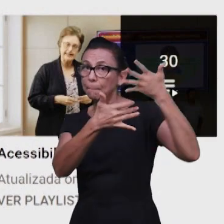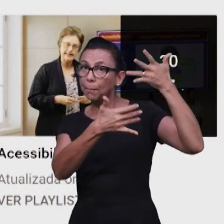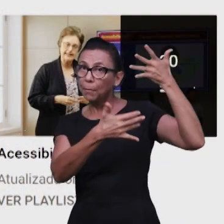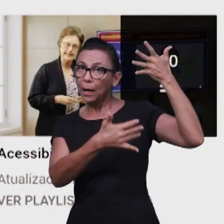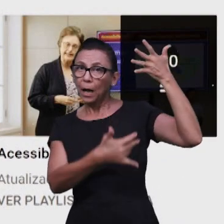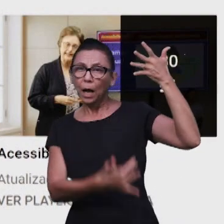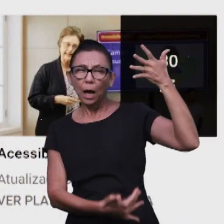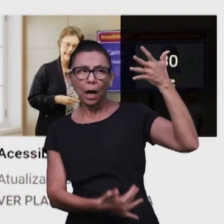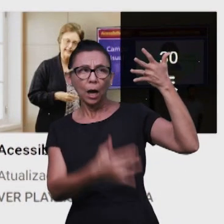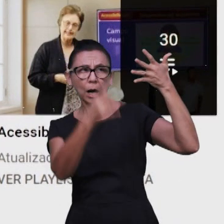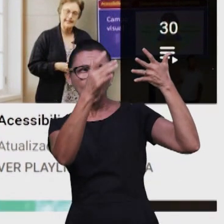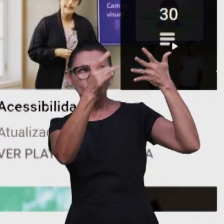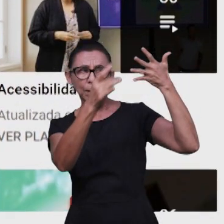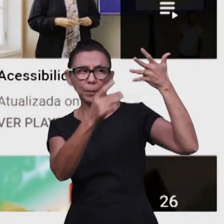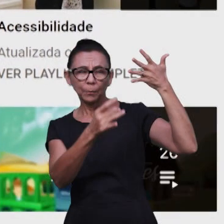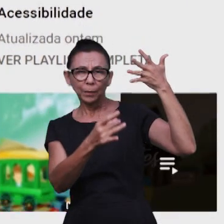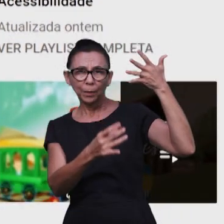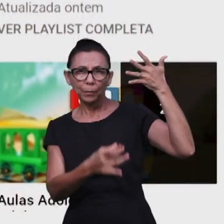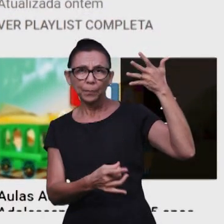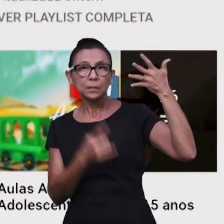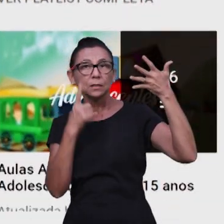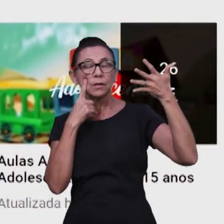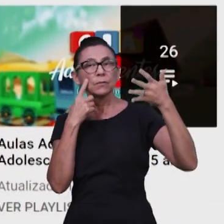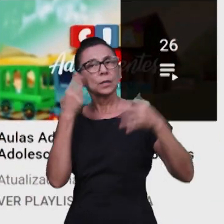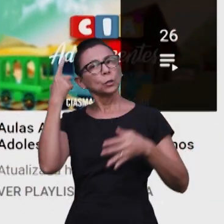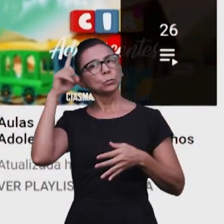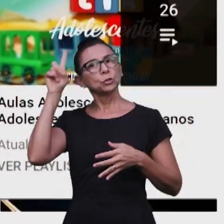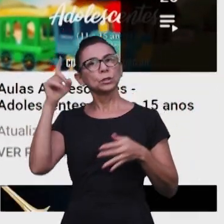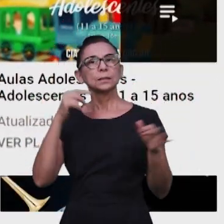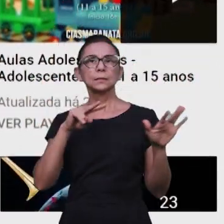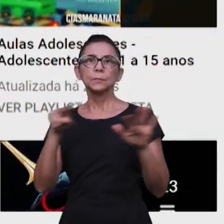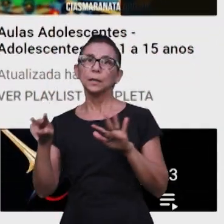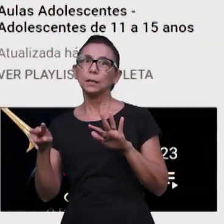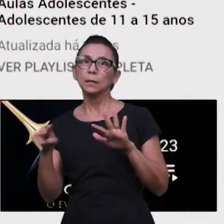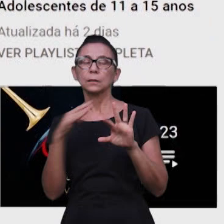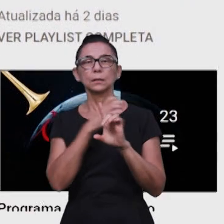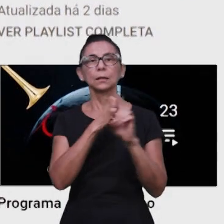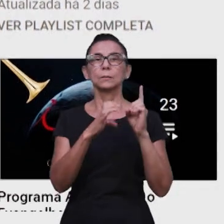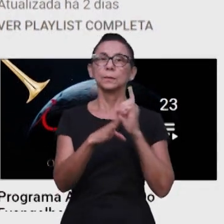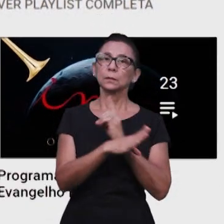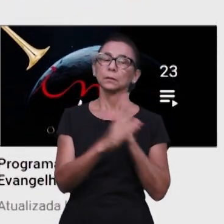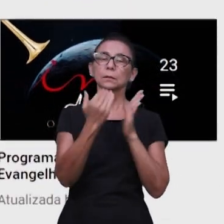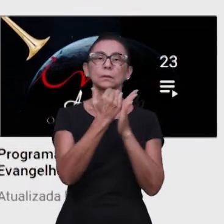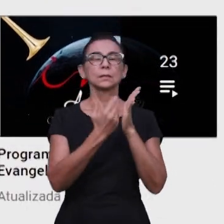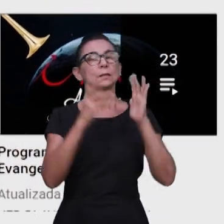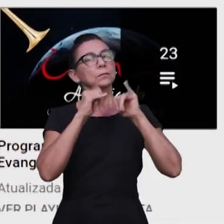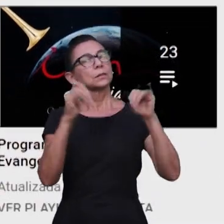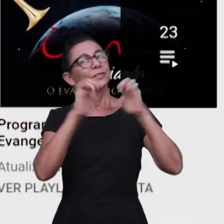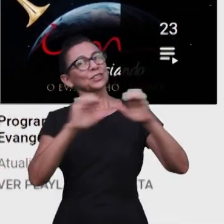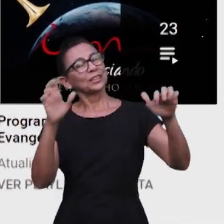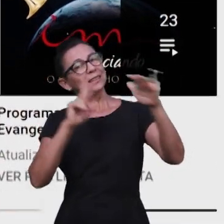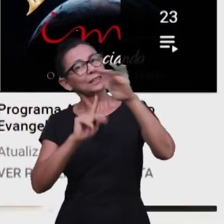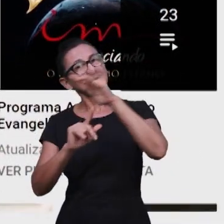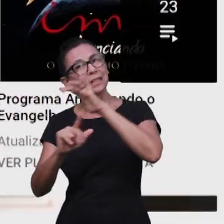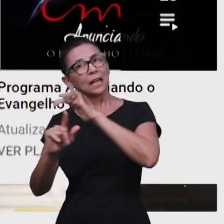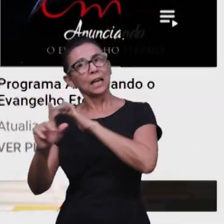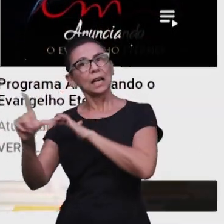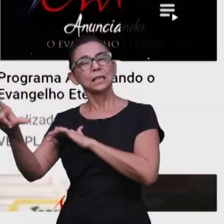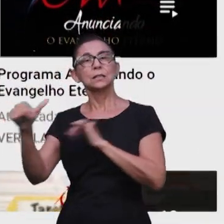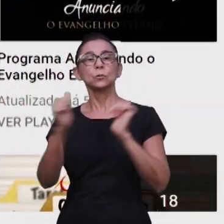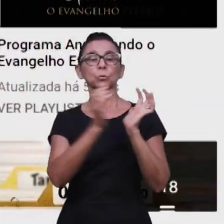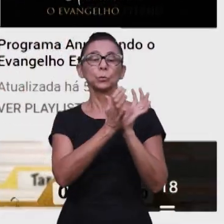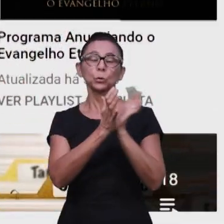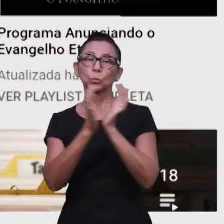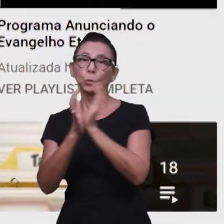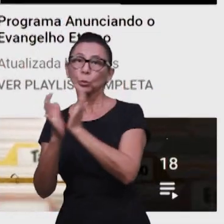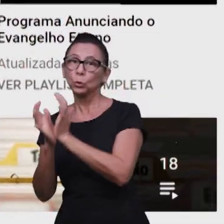lá está organizado pelos dias da semana, EBDs, programa Anunciando o Evangelho Eterno, aula das